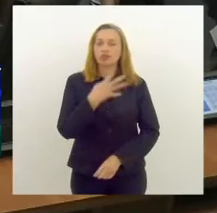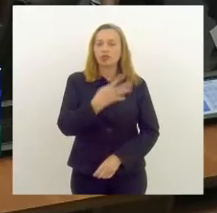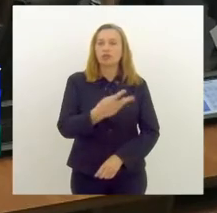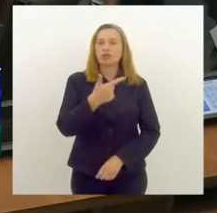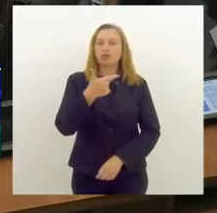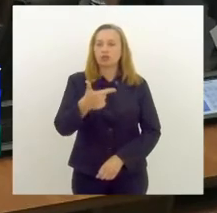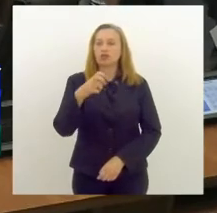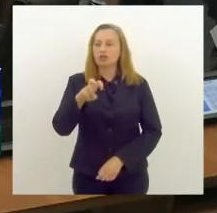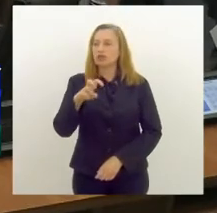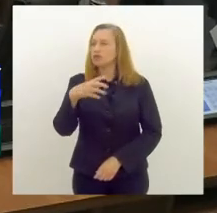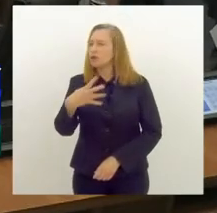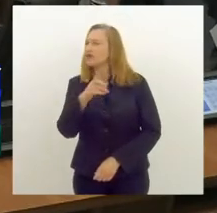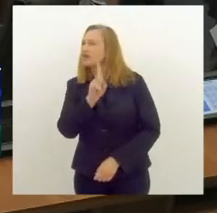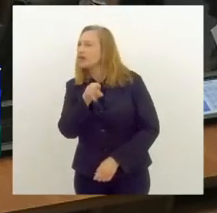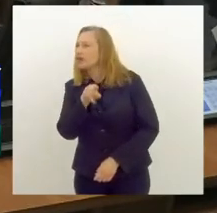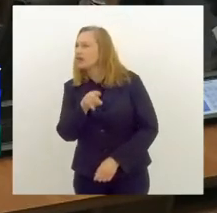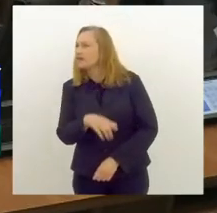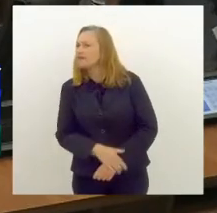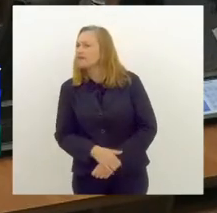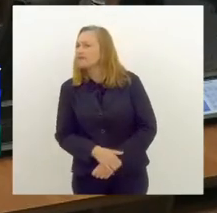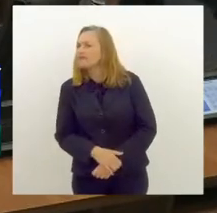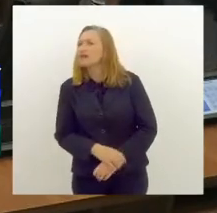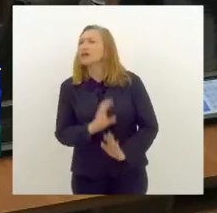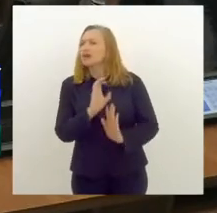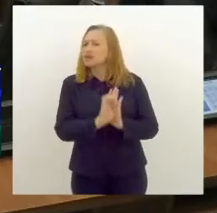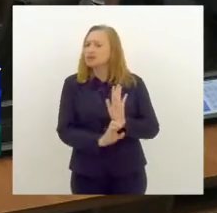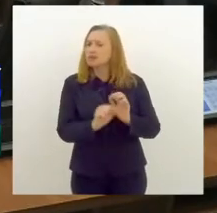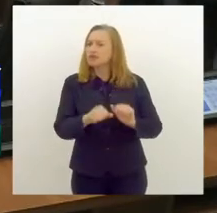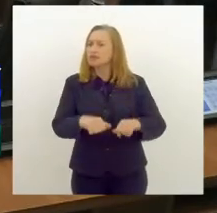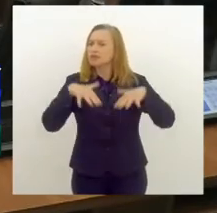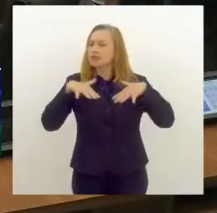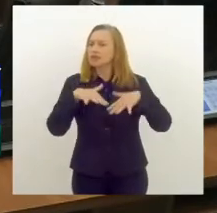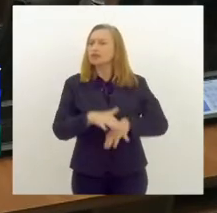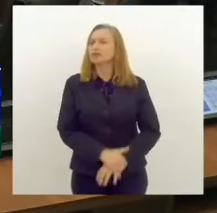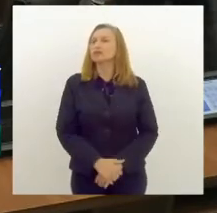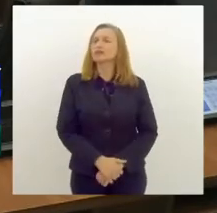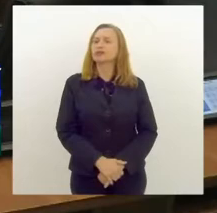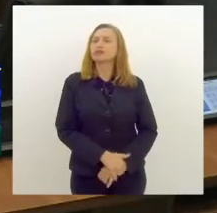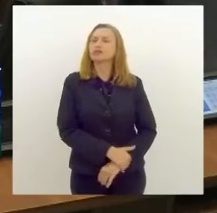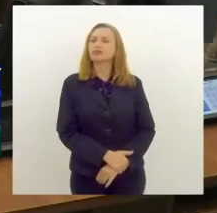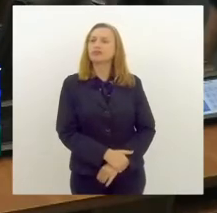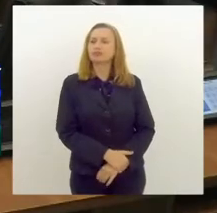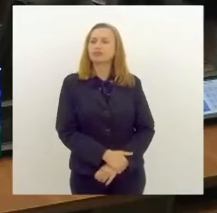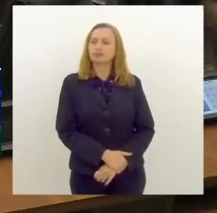...4254, né? Isso mesmo. As emendas de plenário.